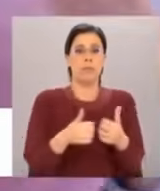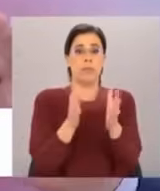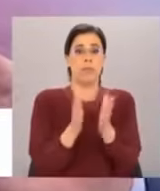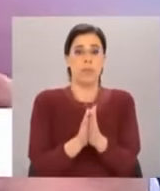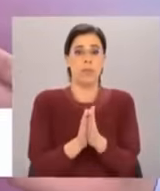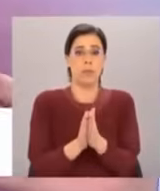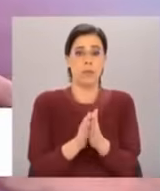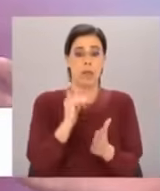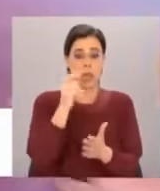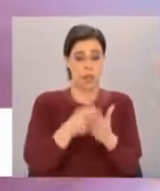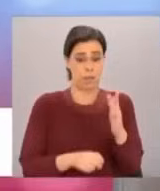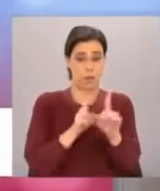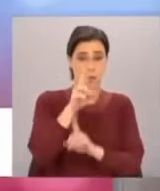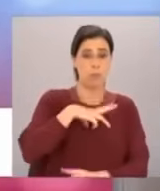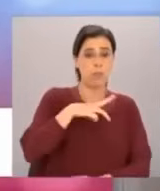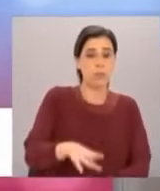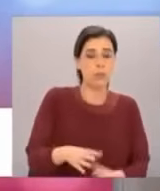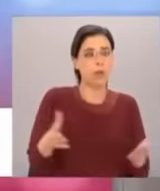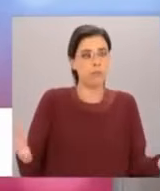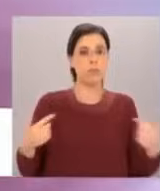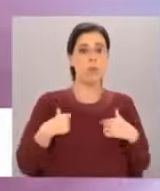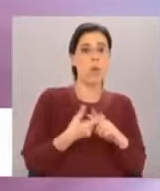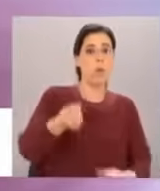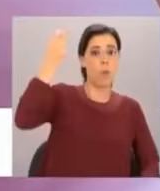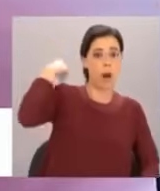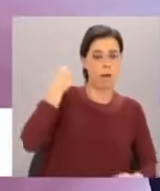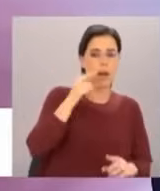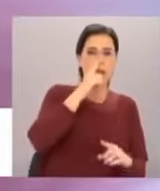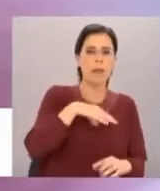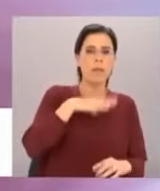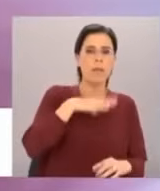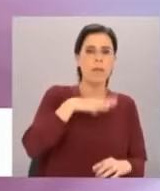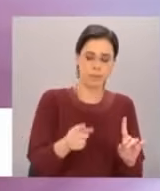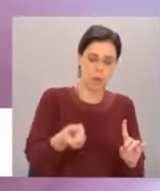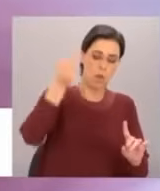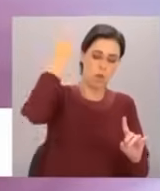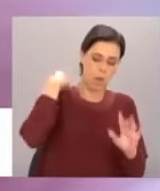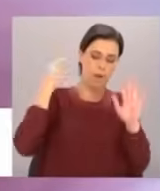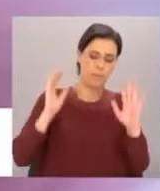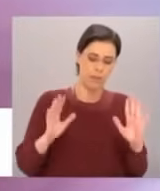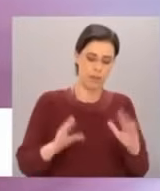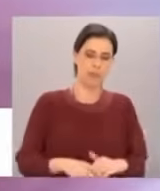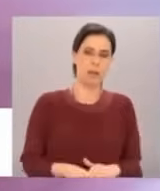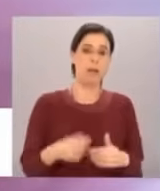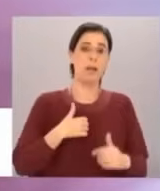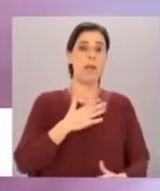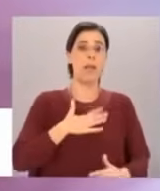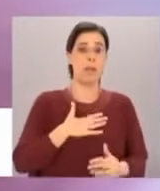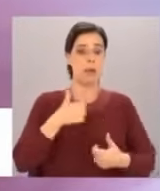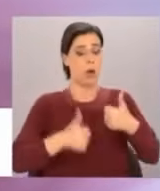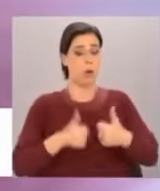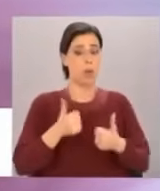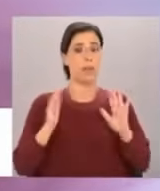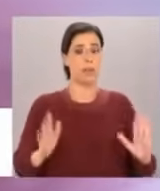um de tudo tudo o que aumentar impostos em Portugal nós já vimos nós tivemos no passado mesmo para quem mais que nós tivemos no ano passado dois Olha nós temos nossa empresa